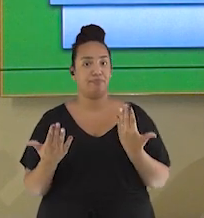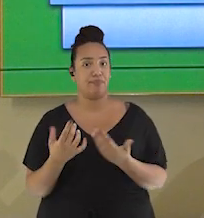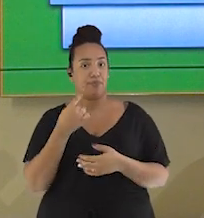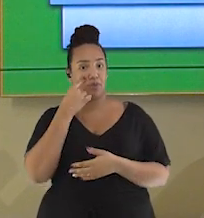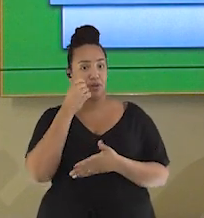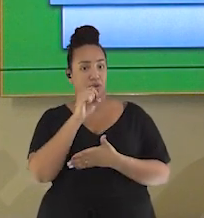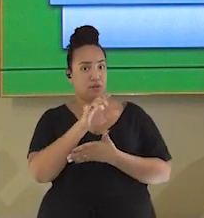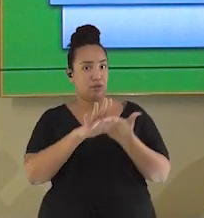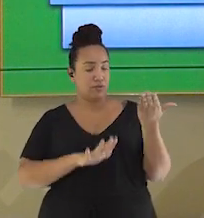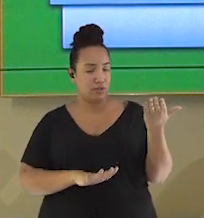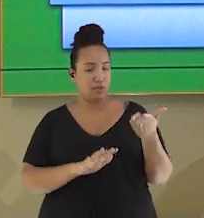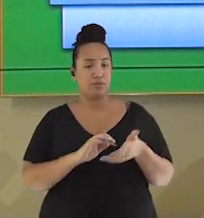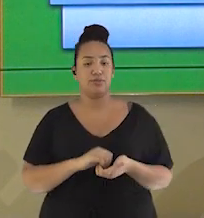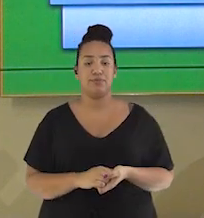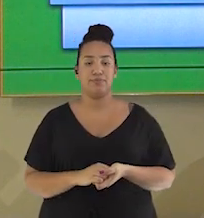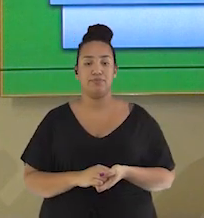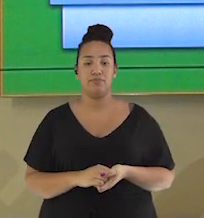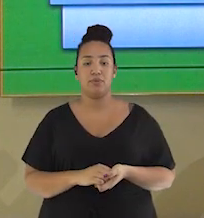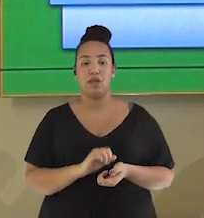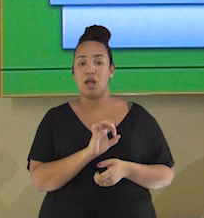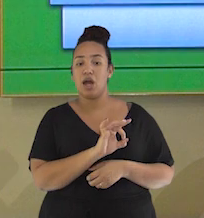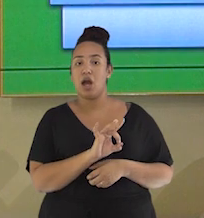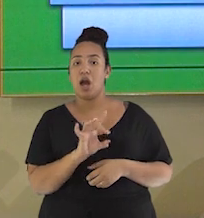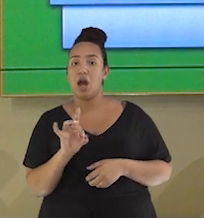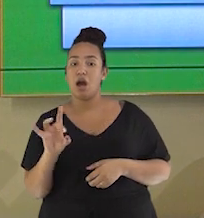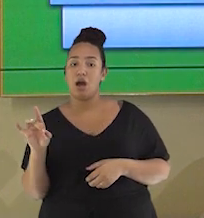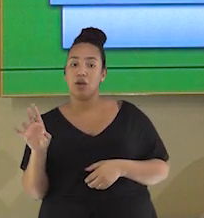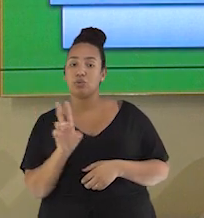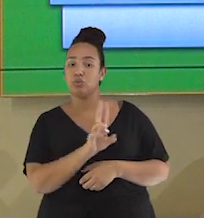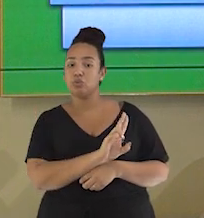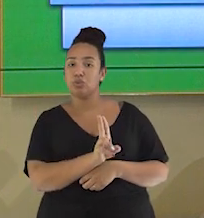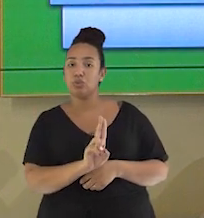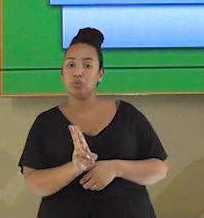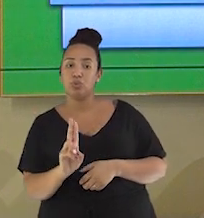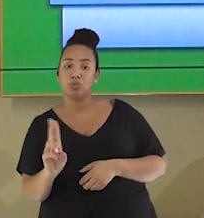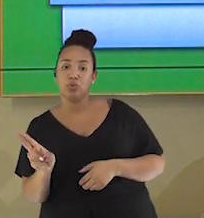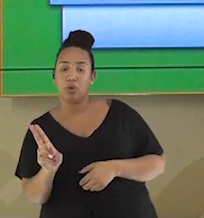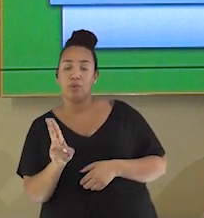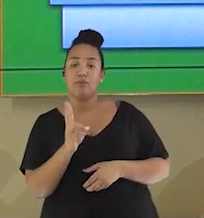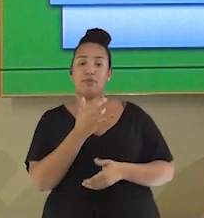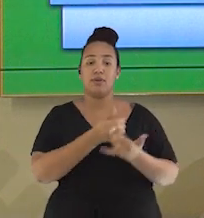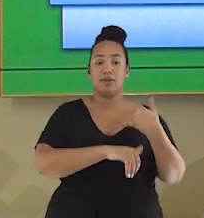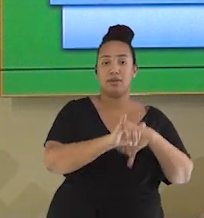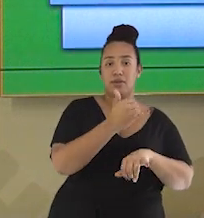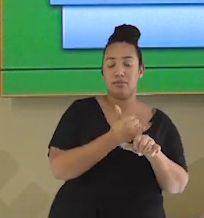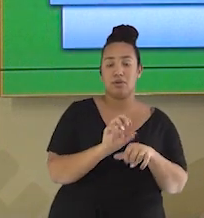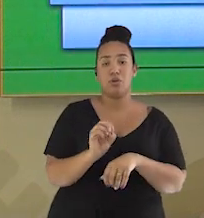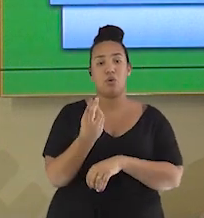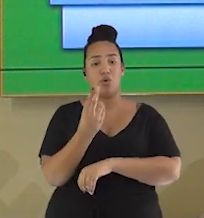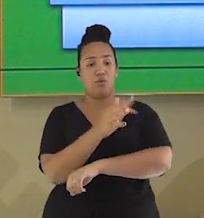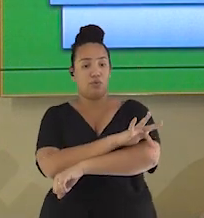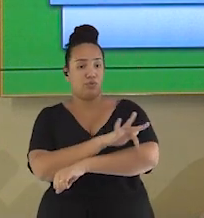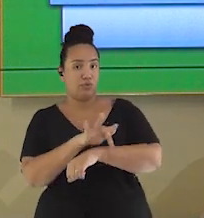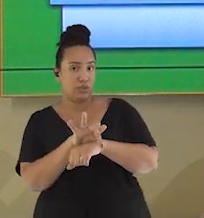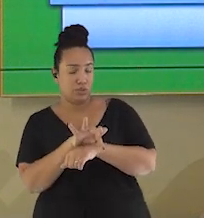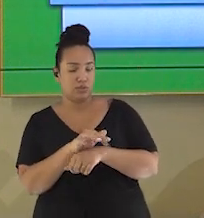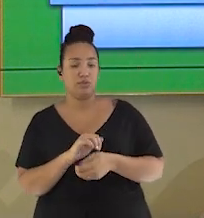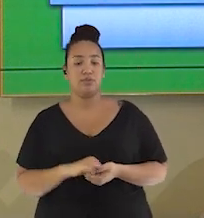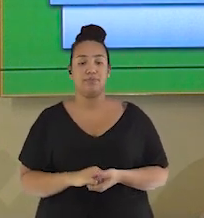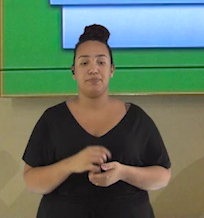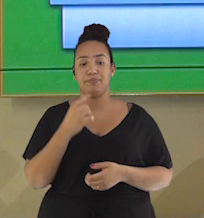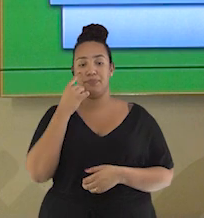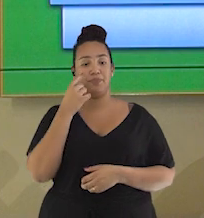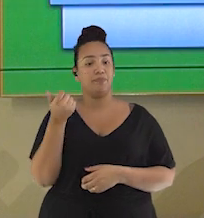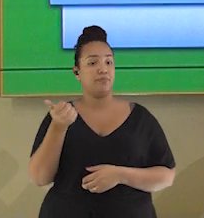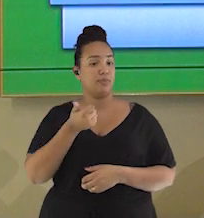abaixo, nomeie cada transformação como sendo física ou química. Na primeira imagem temos